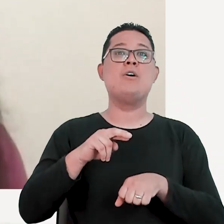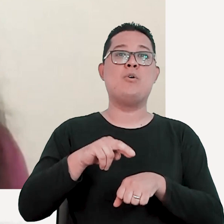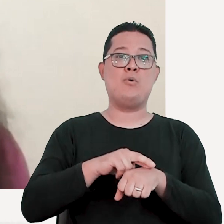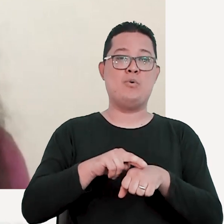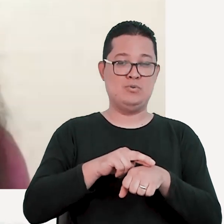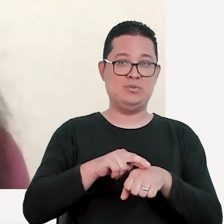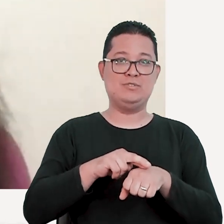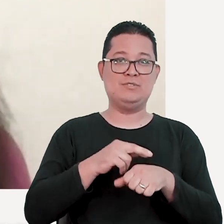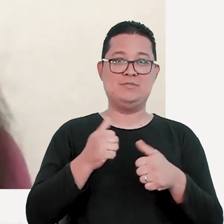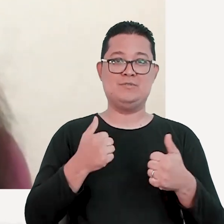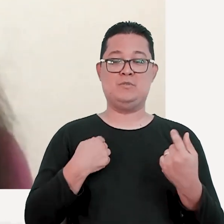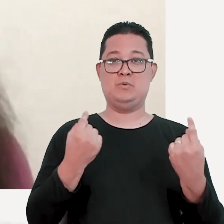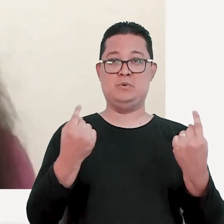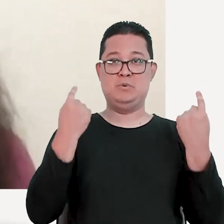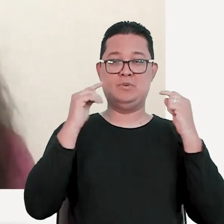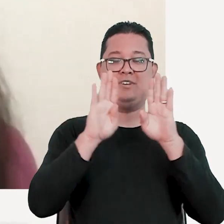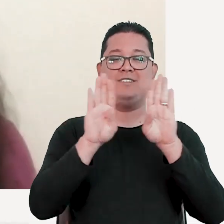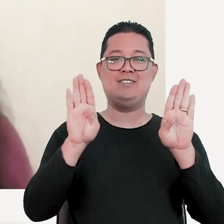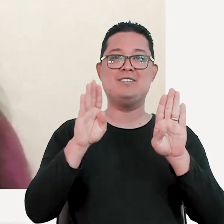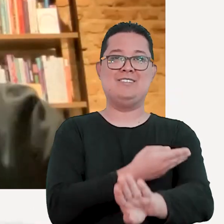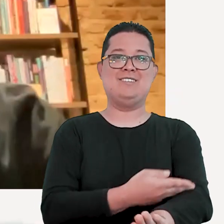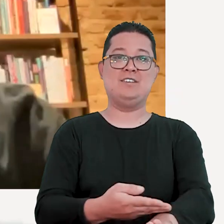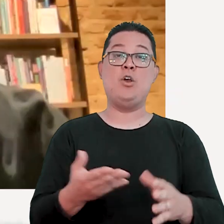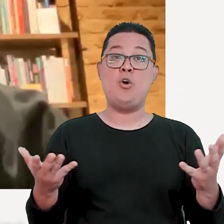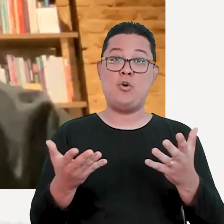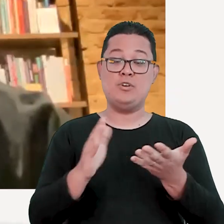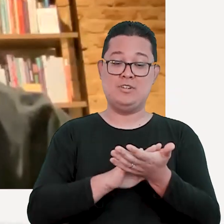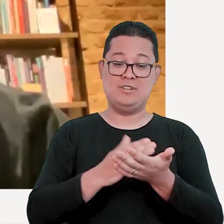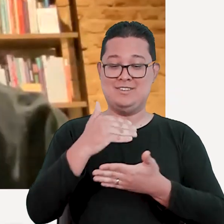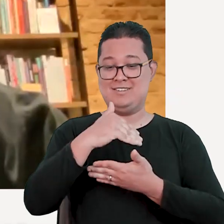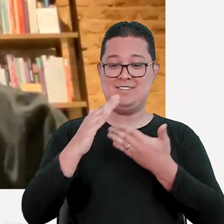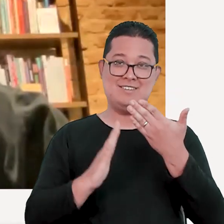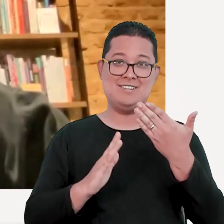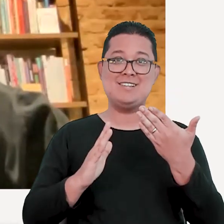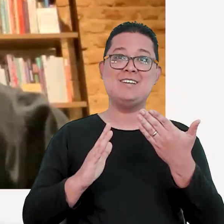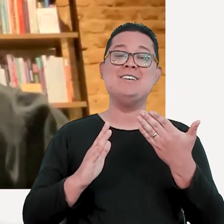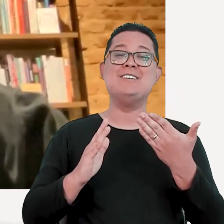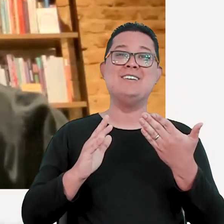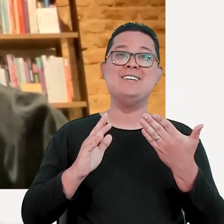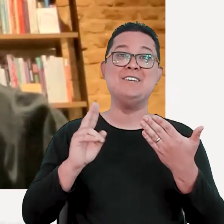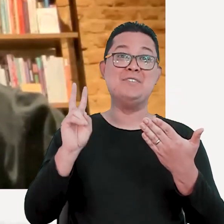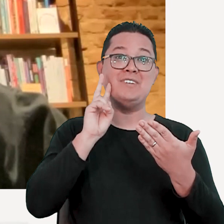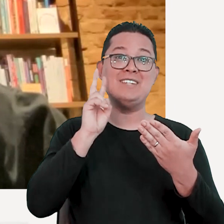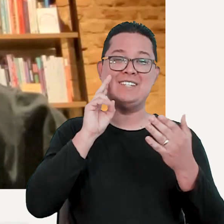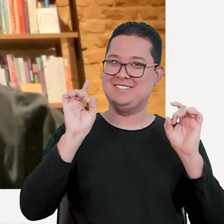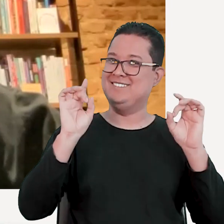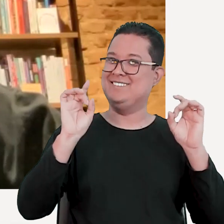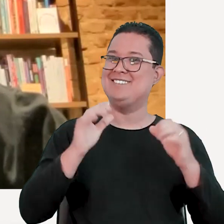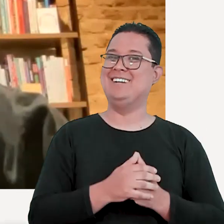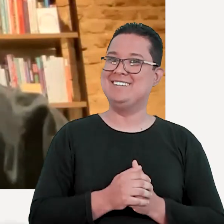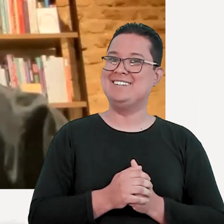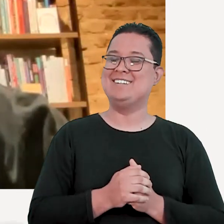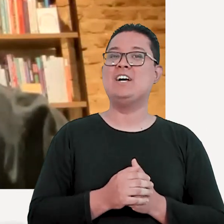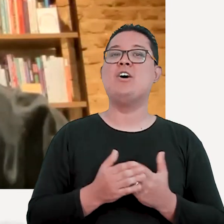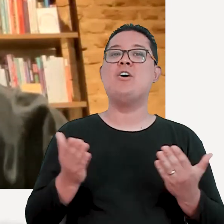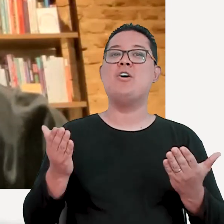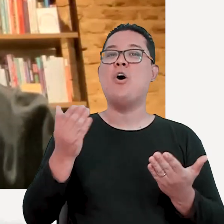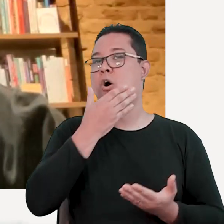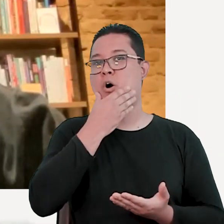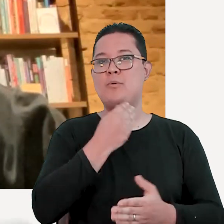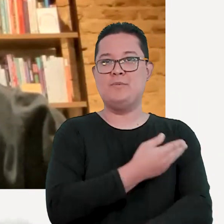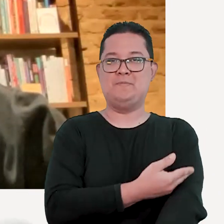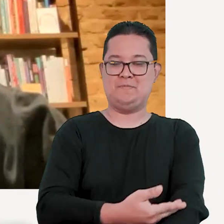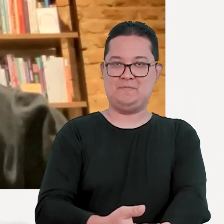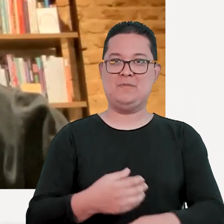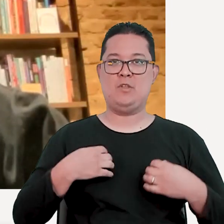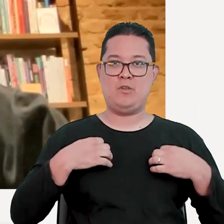uma parede branca. E nós temos aqui o nosso intérprete de livros maravilhoso, o Vinícius de Souza. Ele é um homem